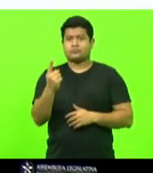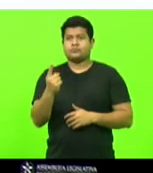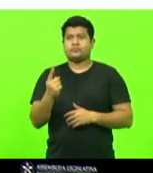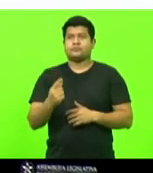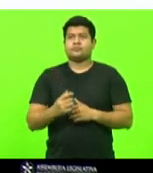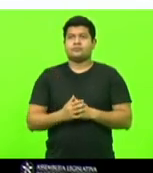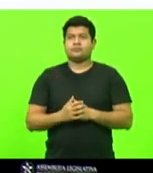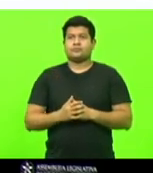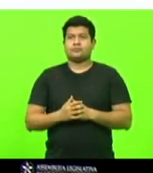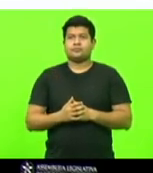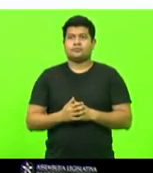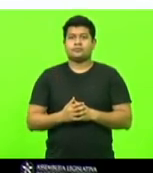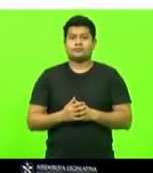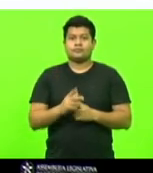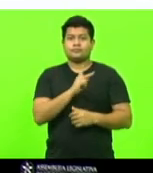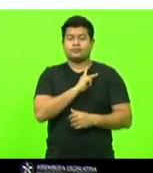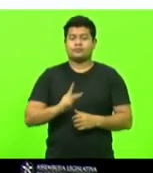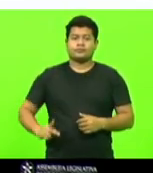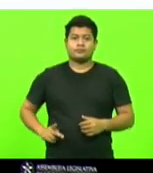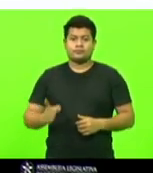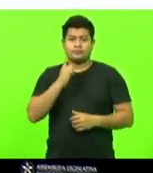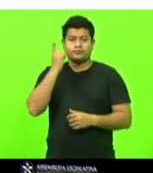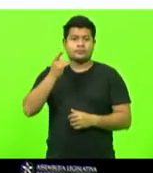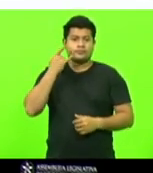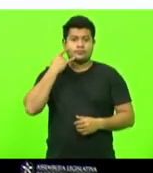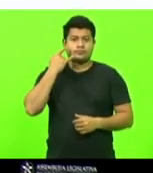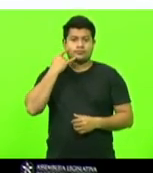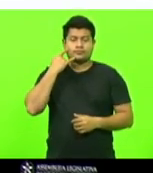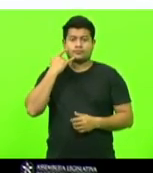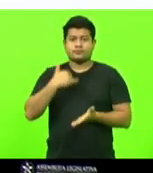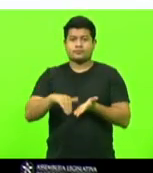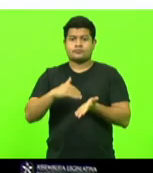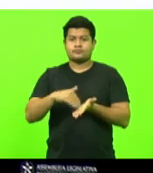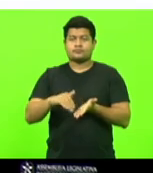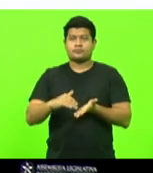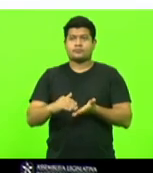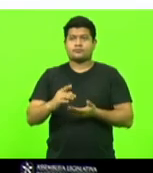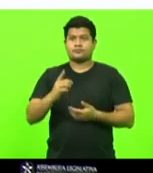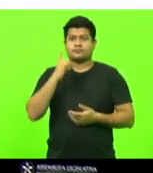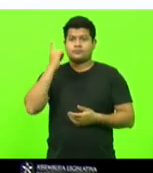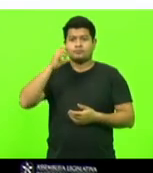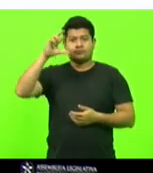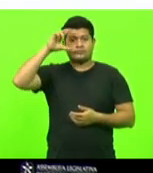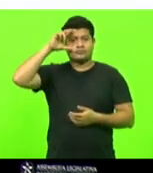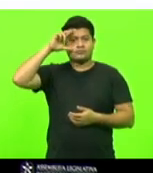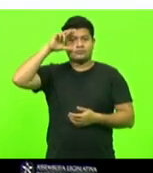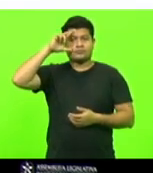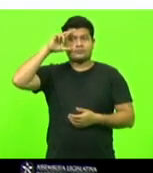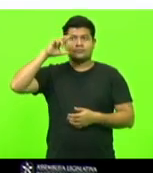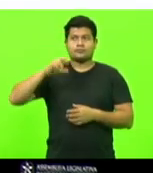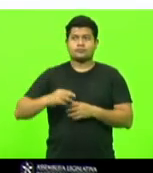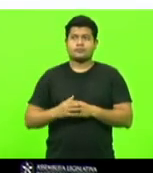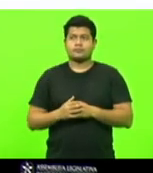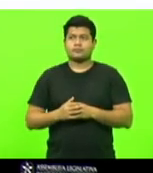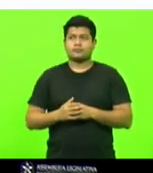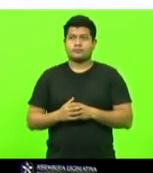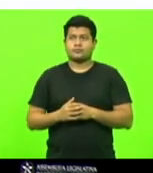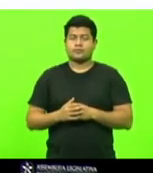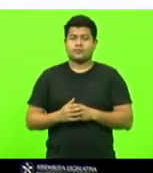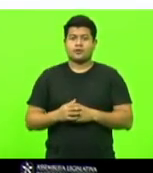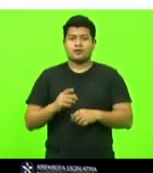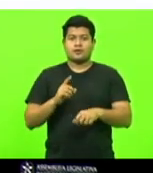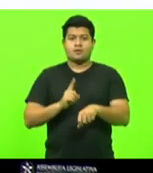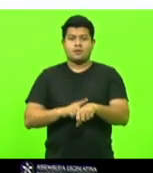de 2021, com a presidência do deputado Mauro de Nadal e a secretaria do deputado Ricardo Alba, às 17